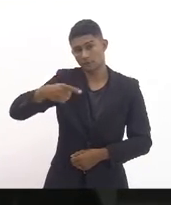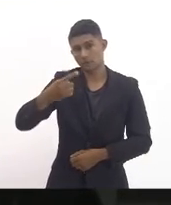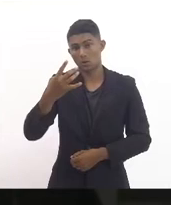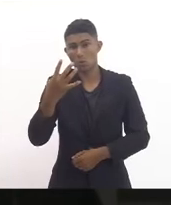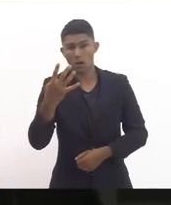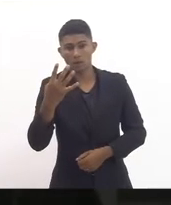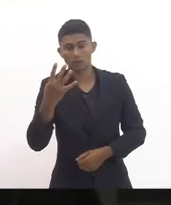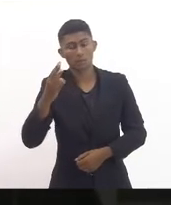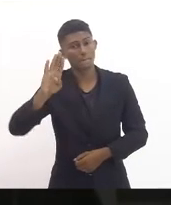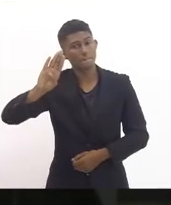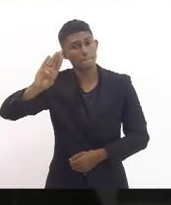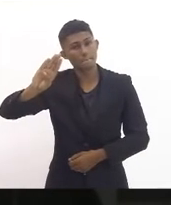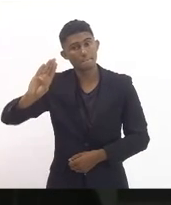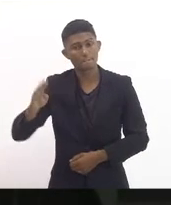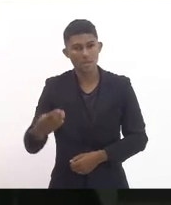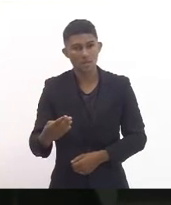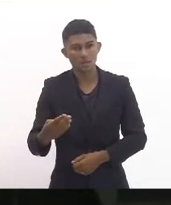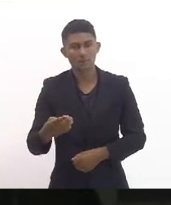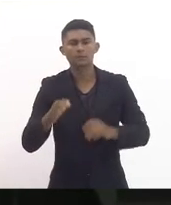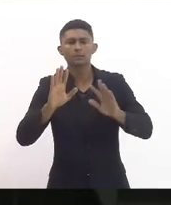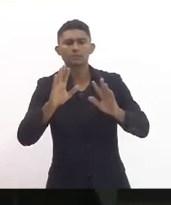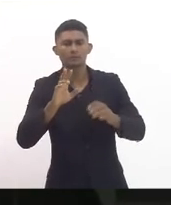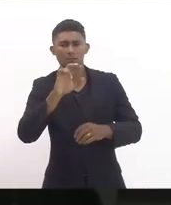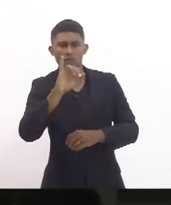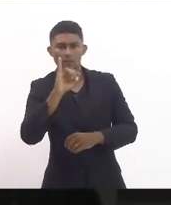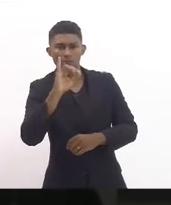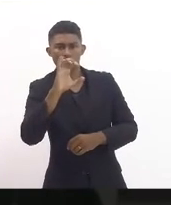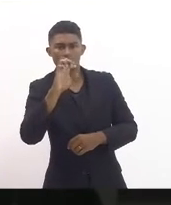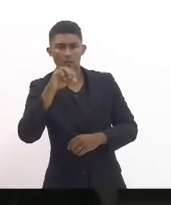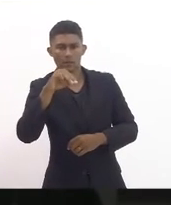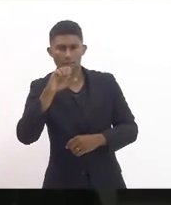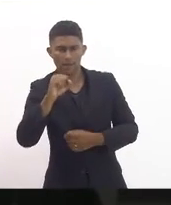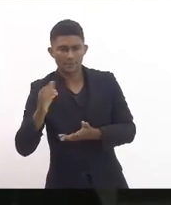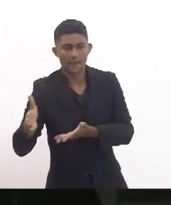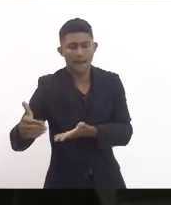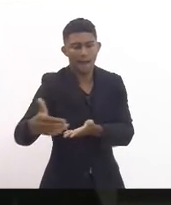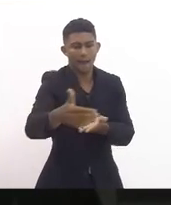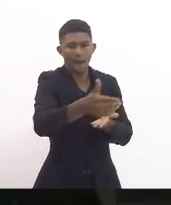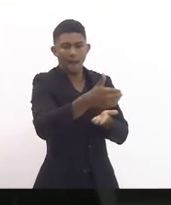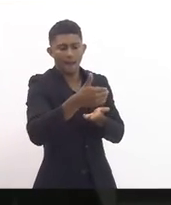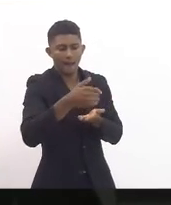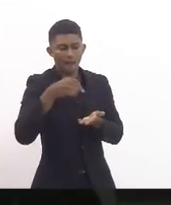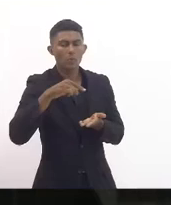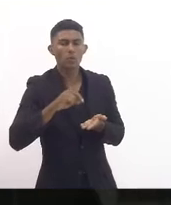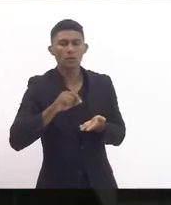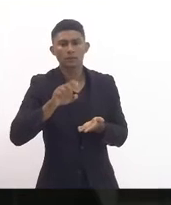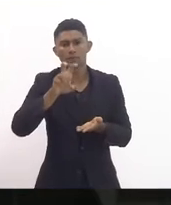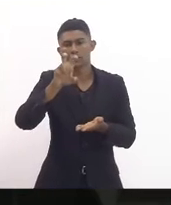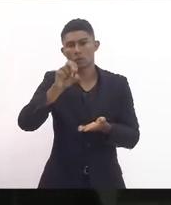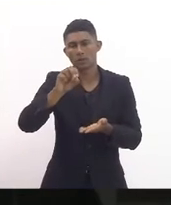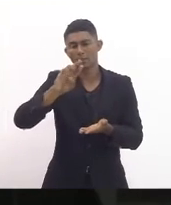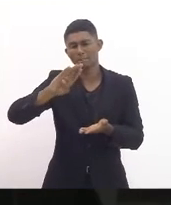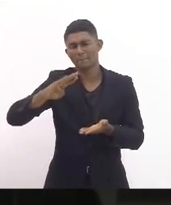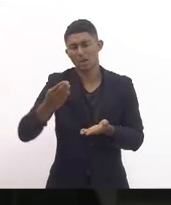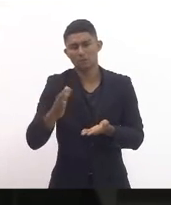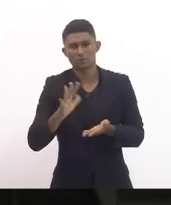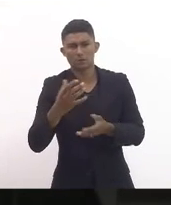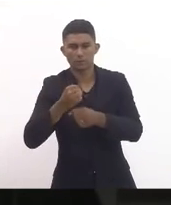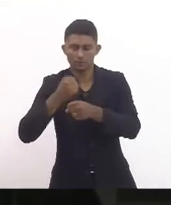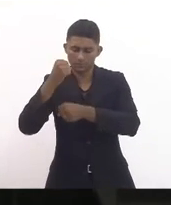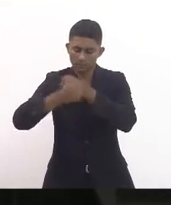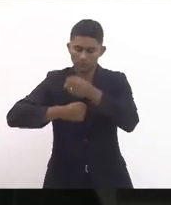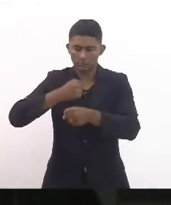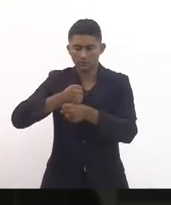bilhões previsão de arrecadação de ICMS tá na ordem de 50 milhões para 2023